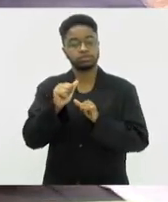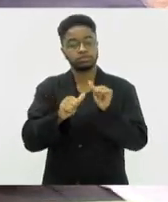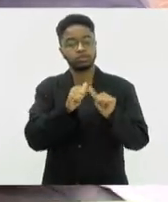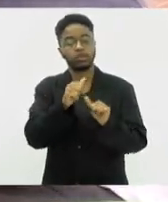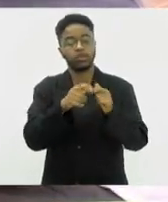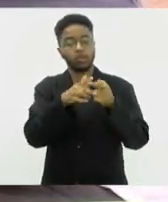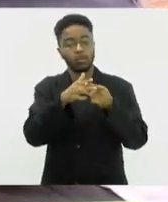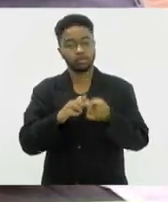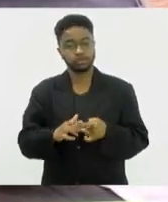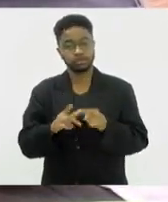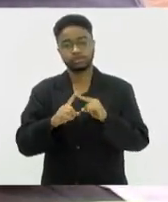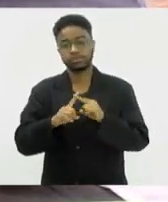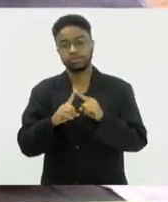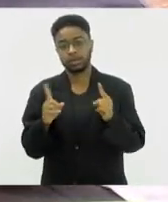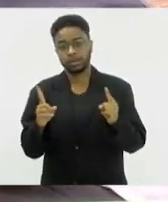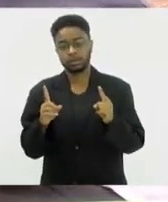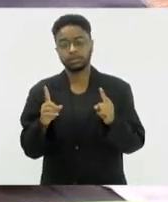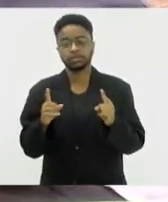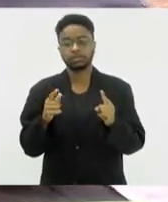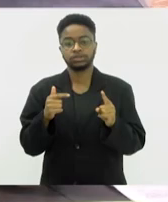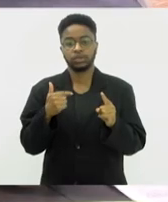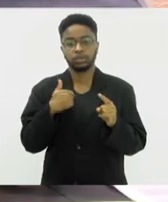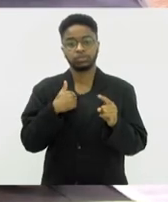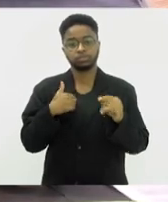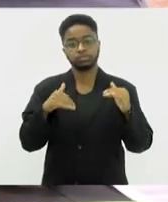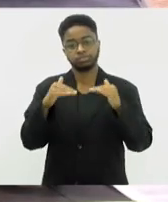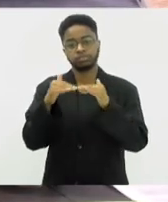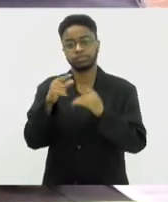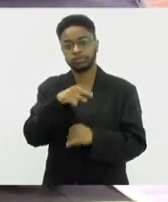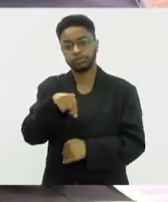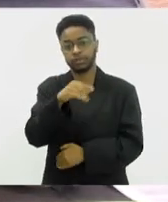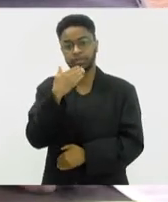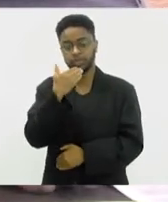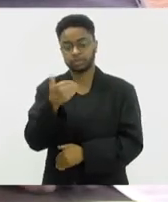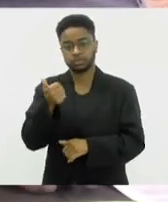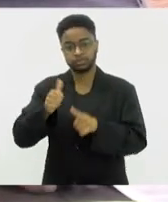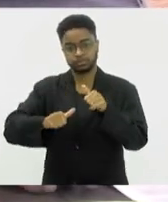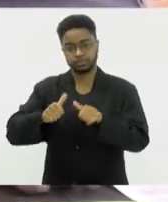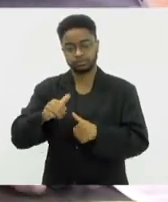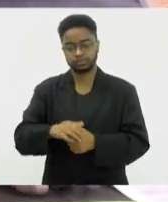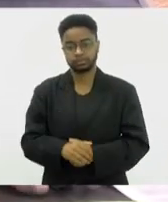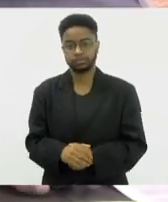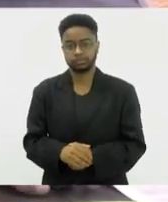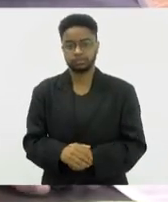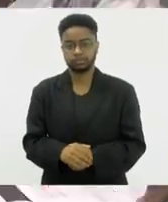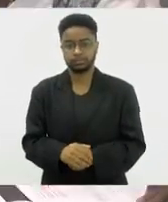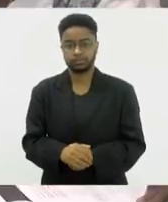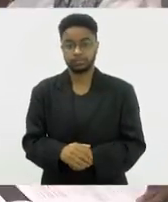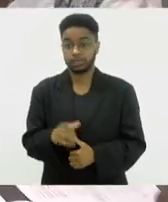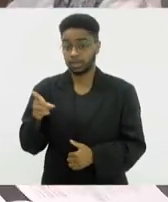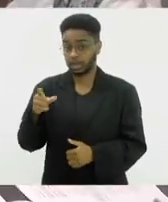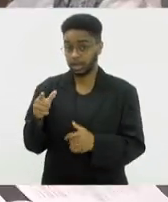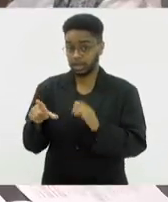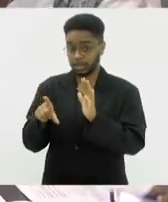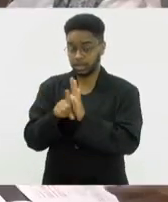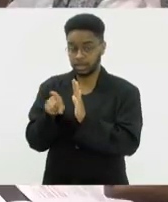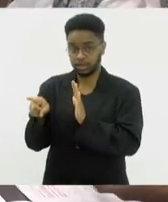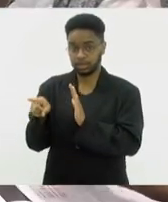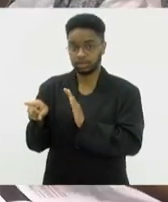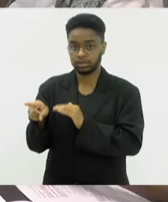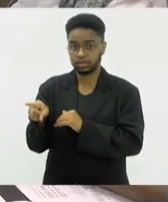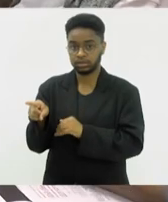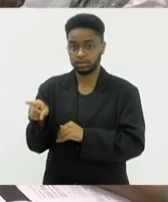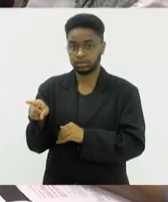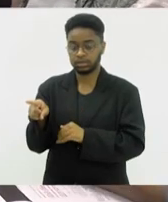maneira, eu vou levar em conta as observações no pedido de vista. Olha só, a lei sua, deputado,